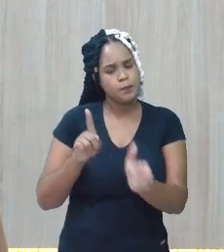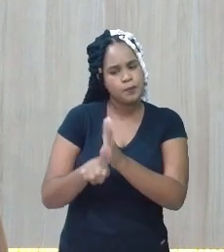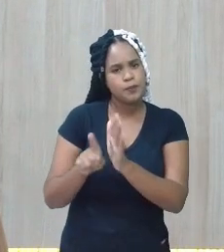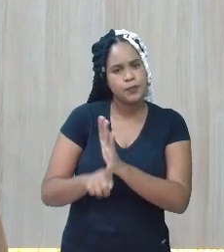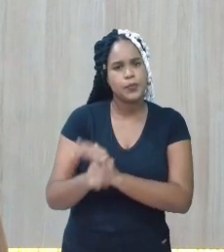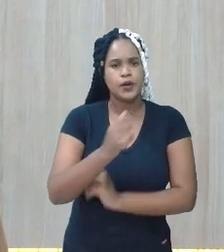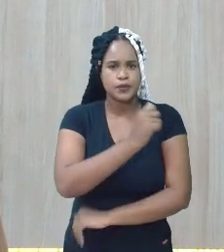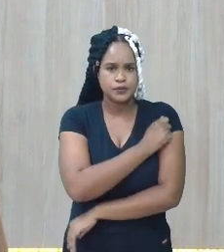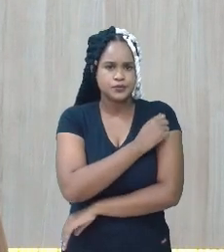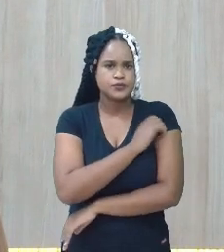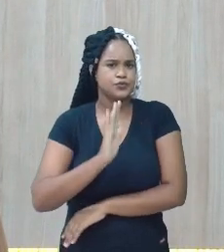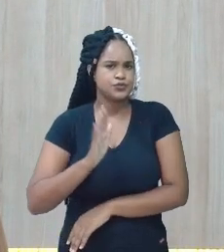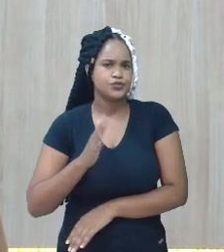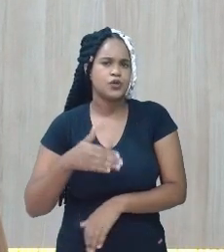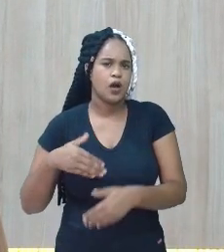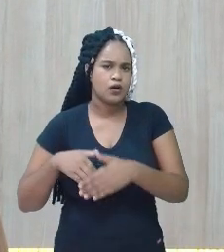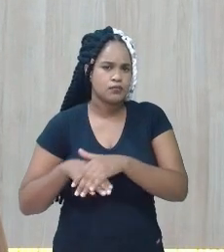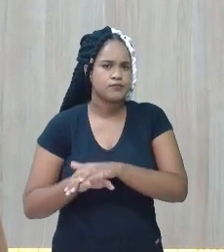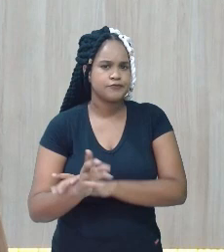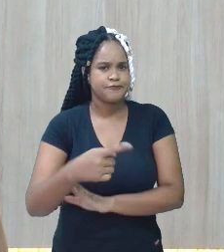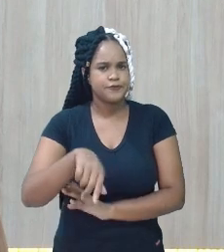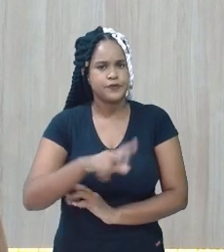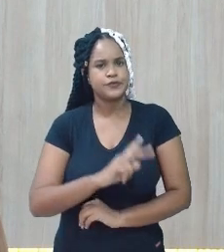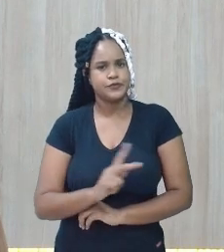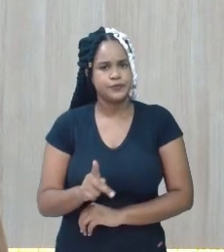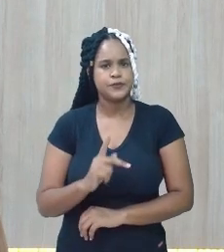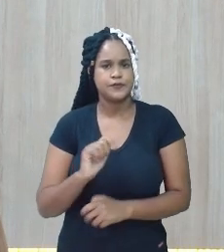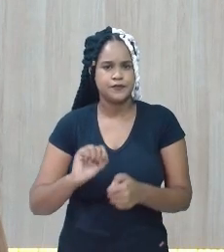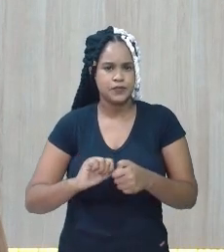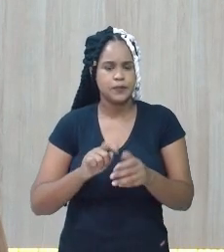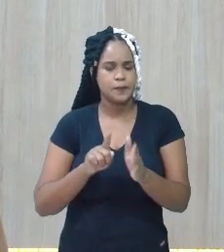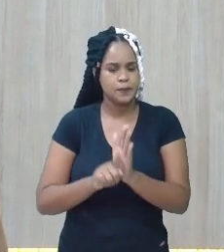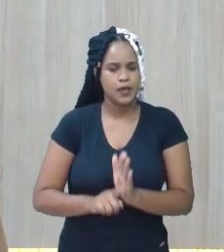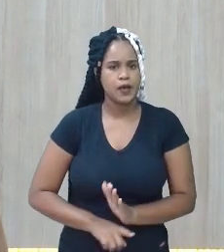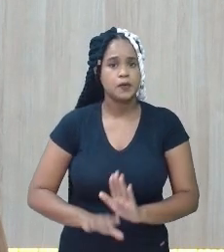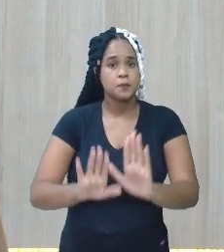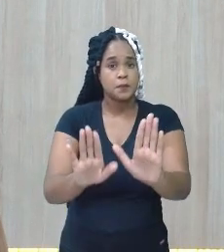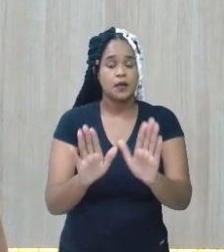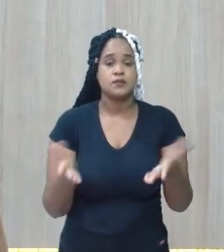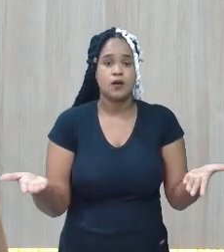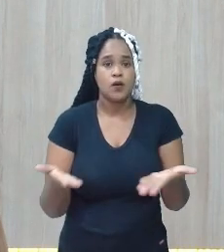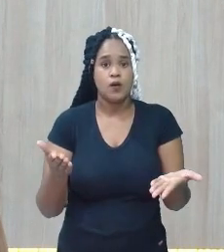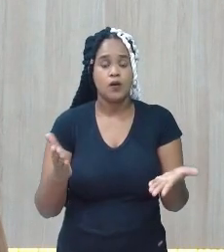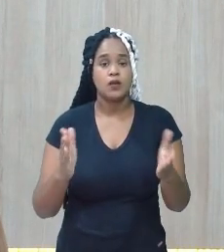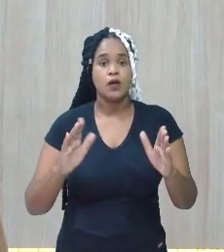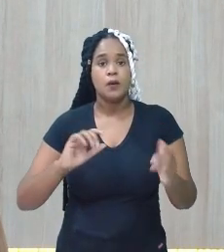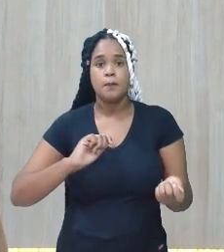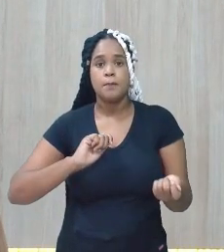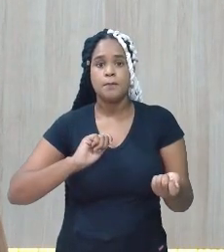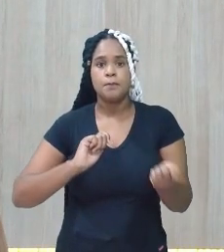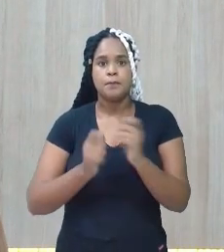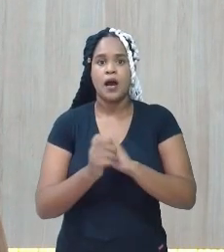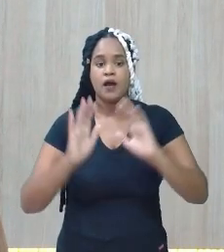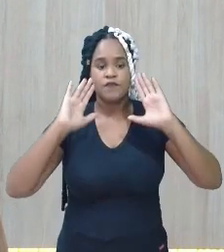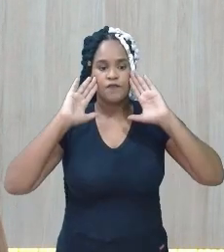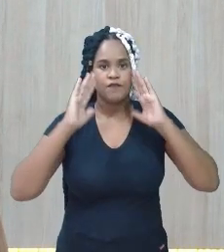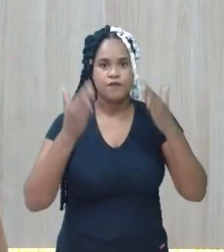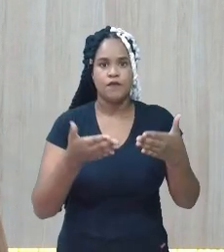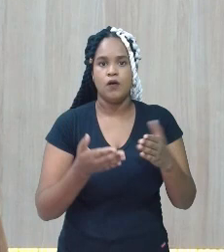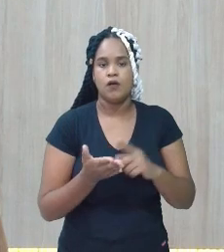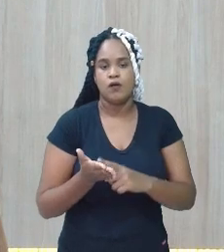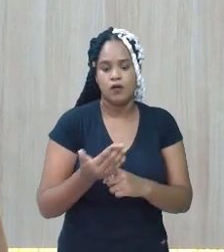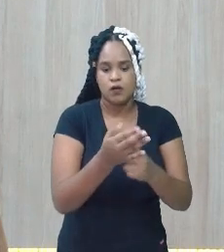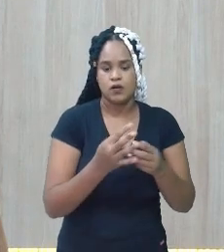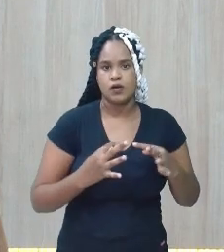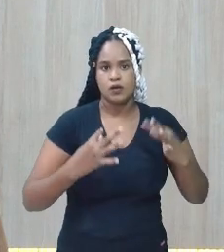fazia, faz parte da prática do professor. Mas quando a gente muda para o ambiente digital,